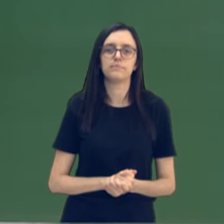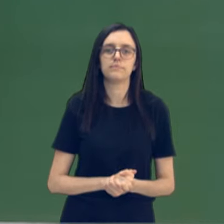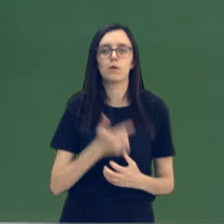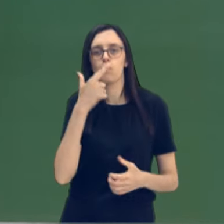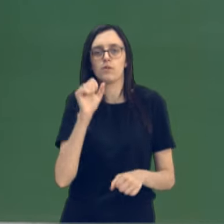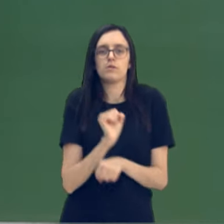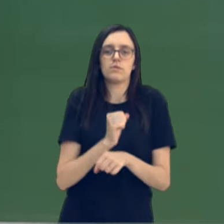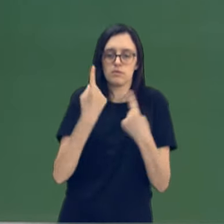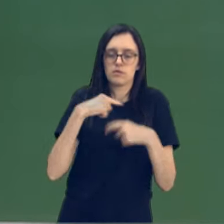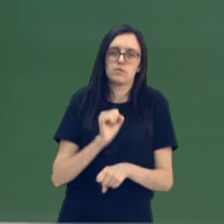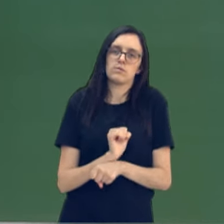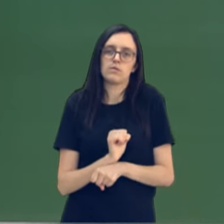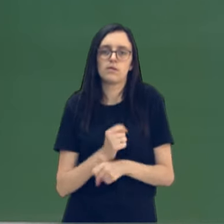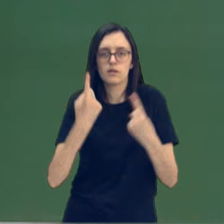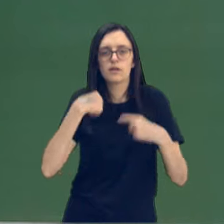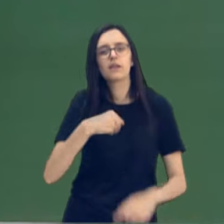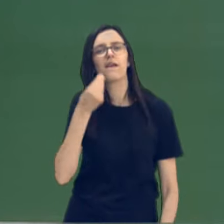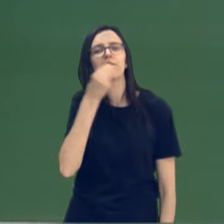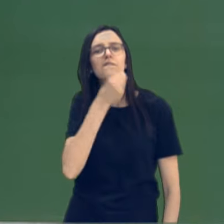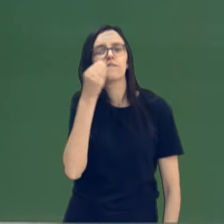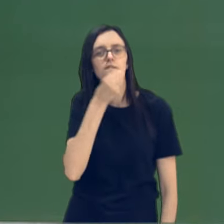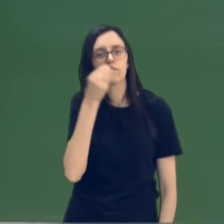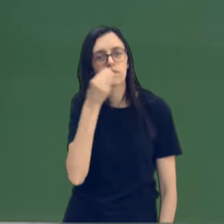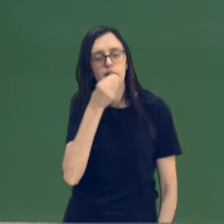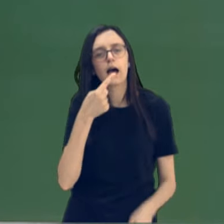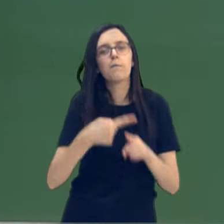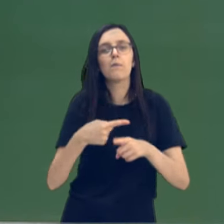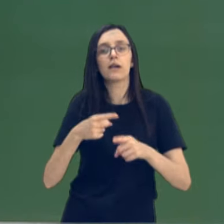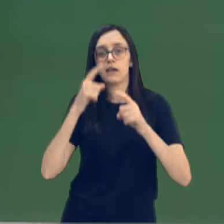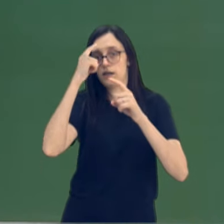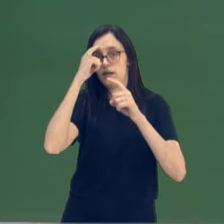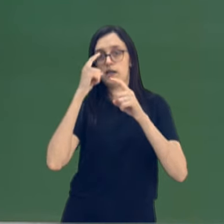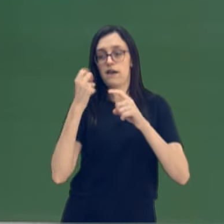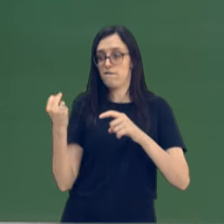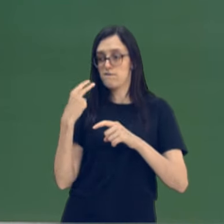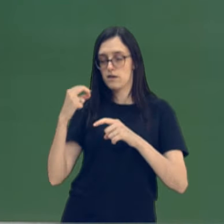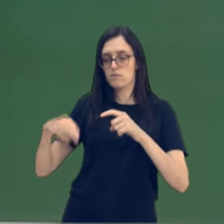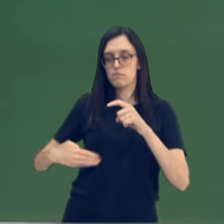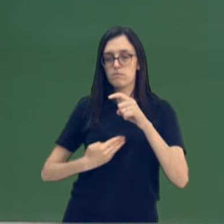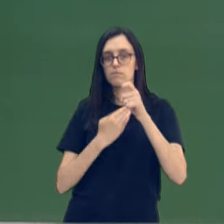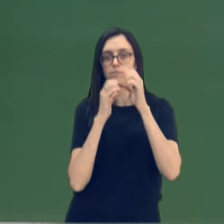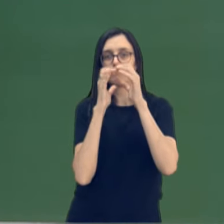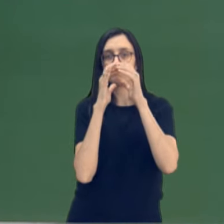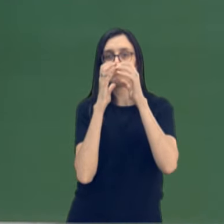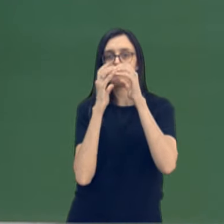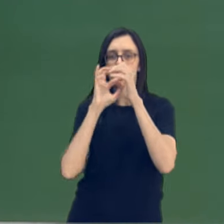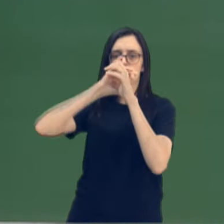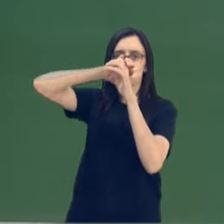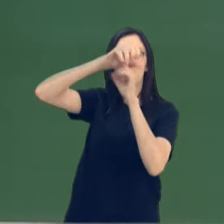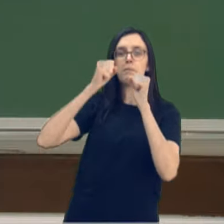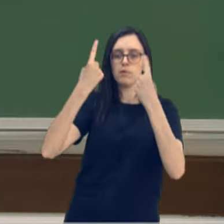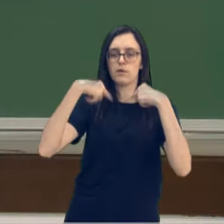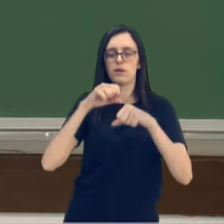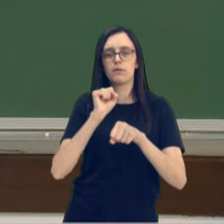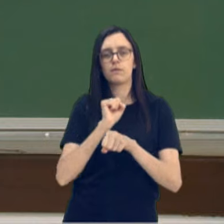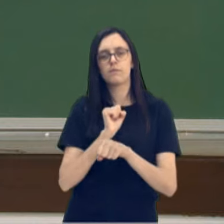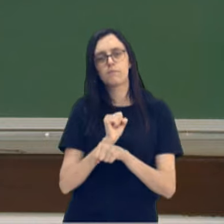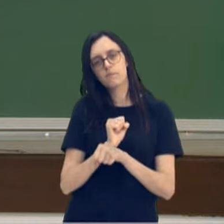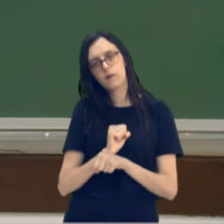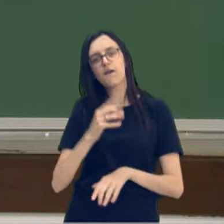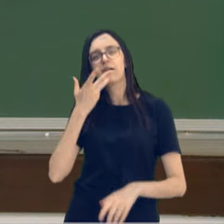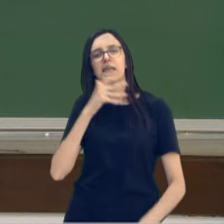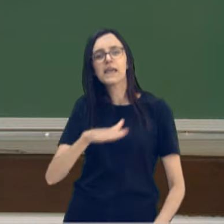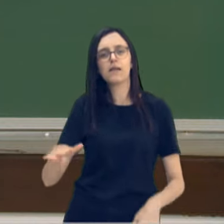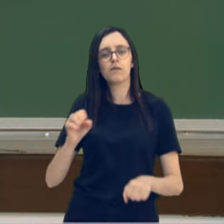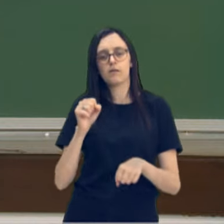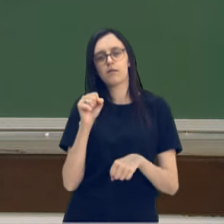Poliomielite, perda de força. Como o vírus vai atacar regiões do cérebro, ele pode paralisar a parte motora do corpo. Por isso também é chamado de paralisia